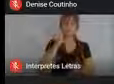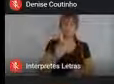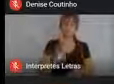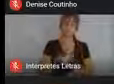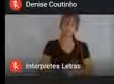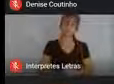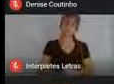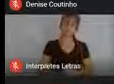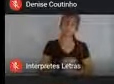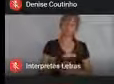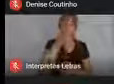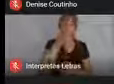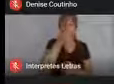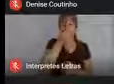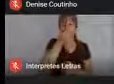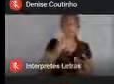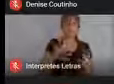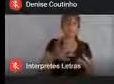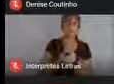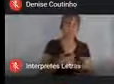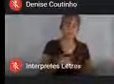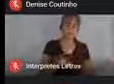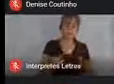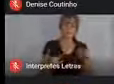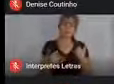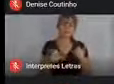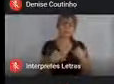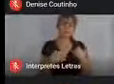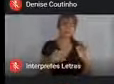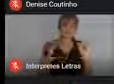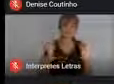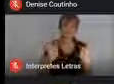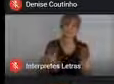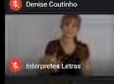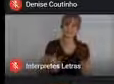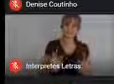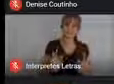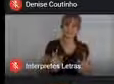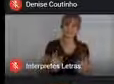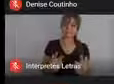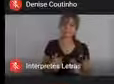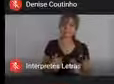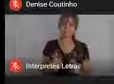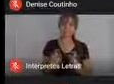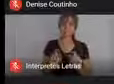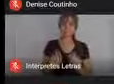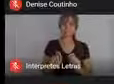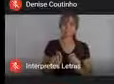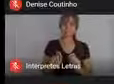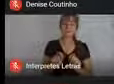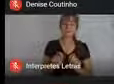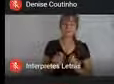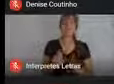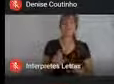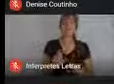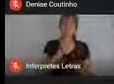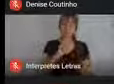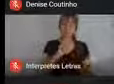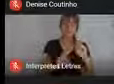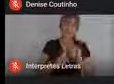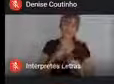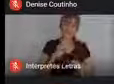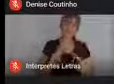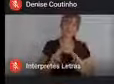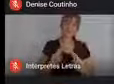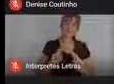E fiquei muito feliz com esse relato, né, dessa aluna, né, e que isso para mim é um resultado dos mais importantes